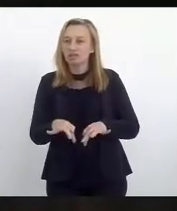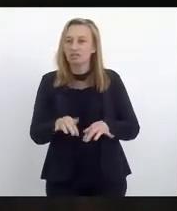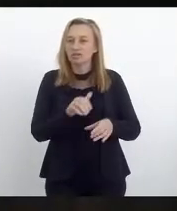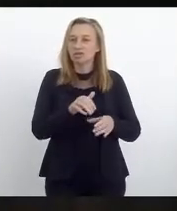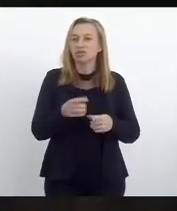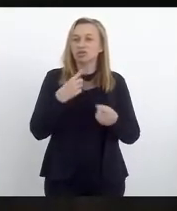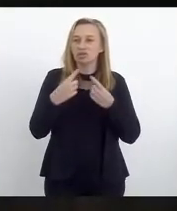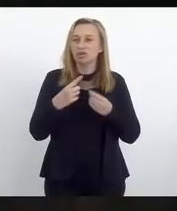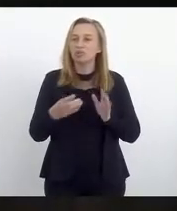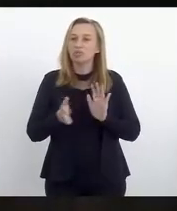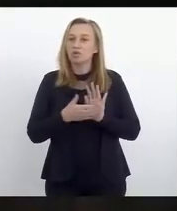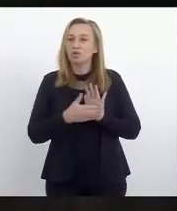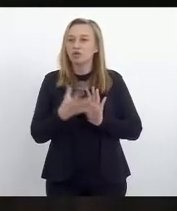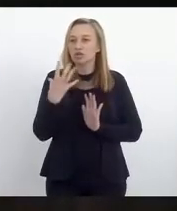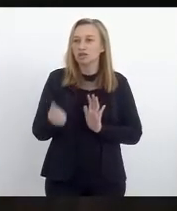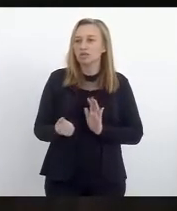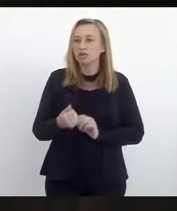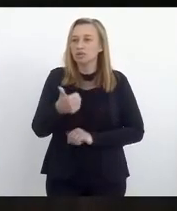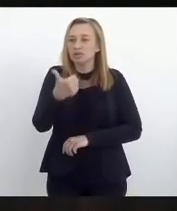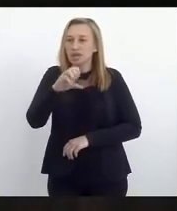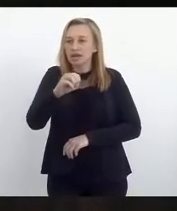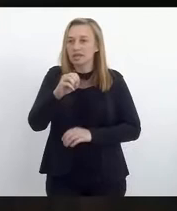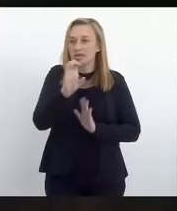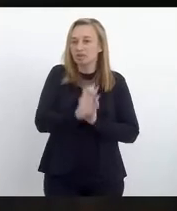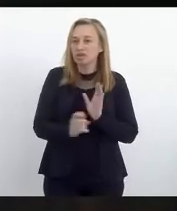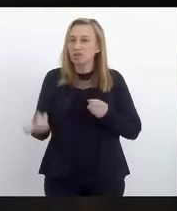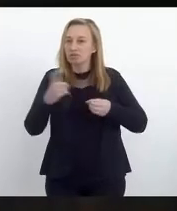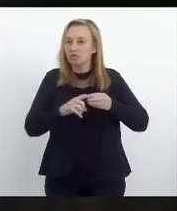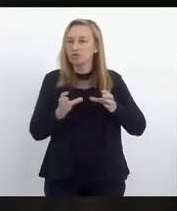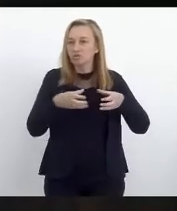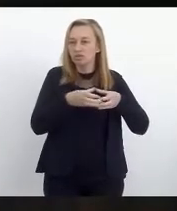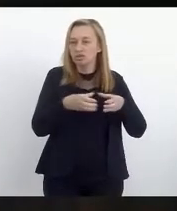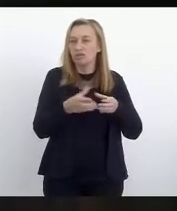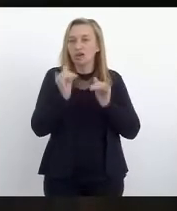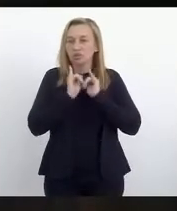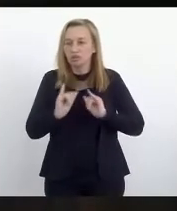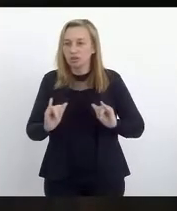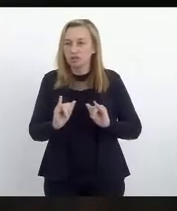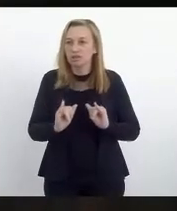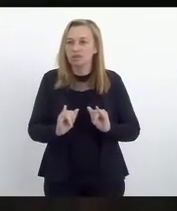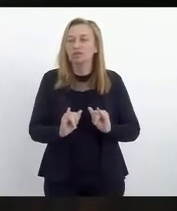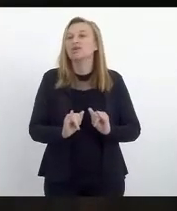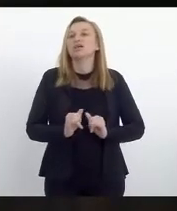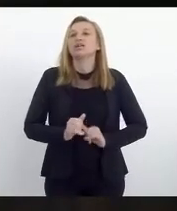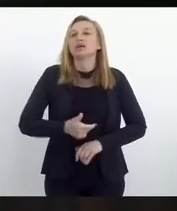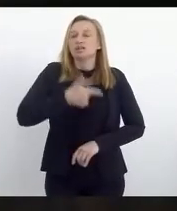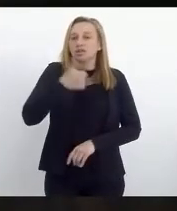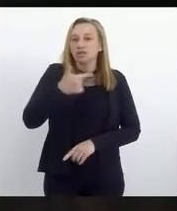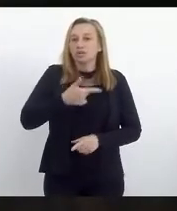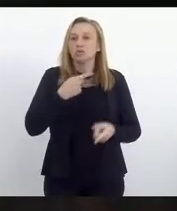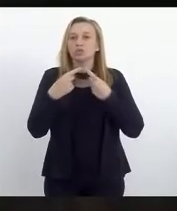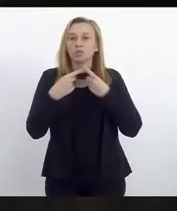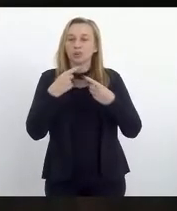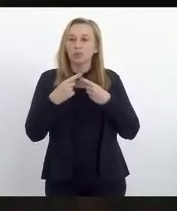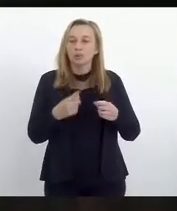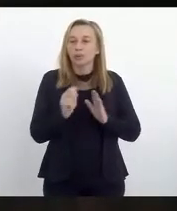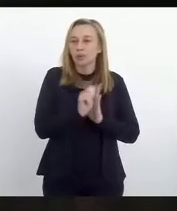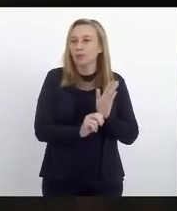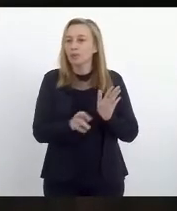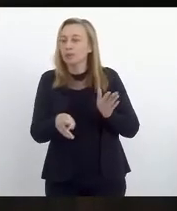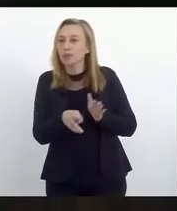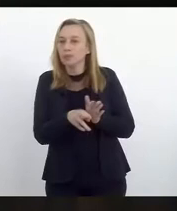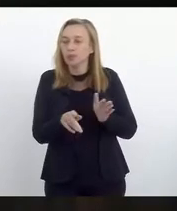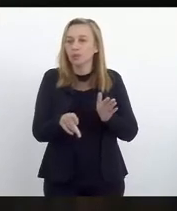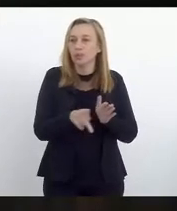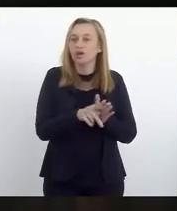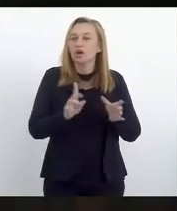discussão, presente proposta recebeu 10 emendas e retorna às comissões. Anuncio, em tramitação ordinária, em segunda discussão, redação do vencido assim